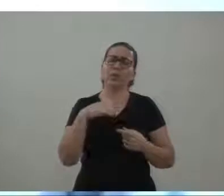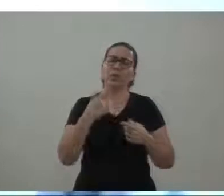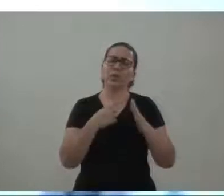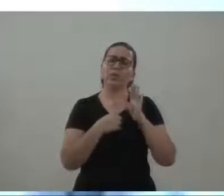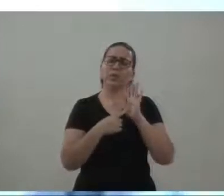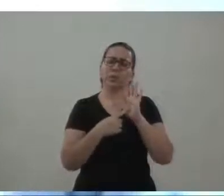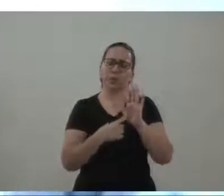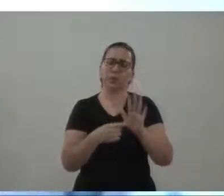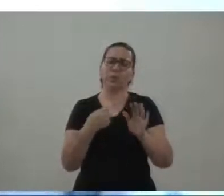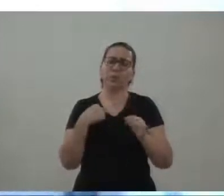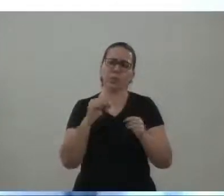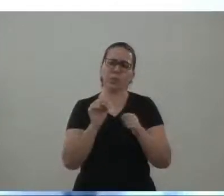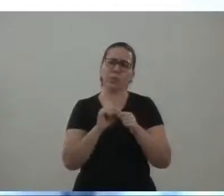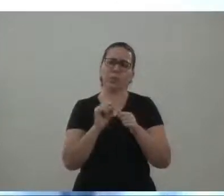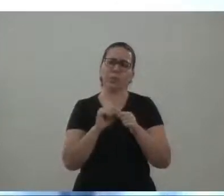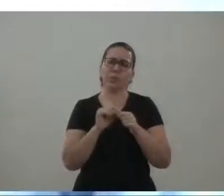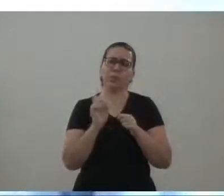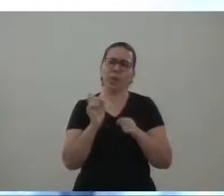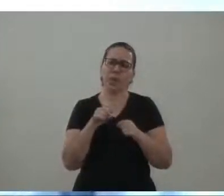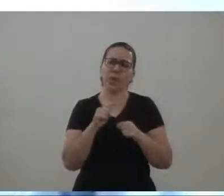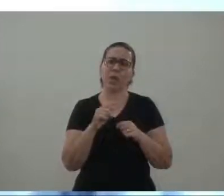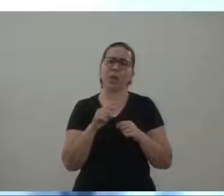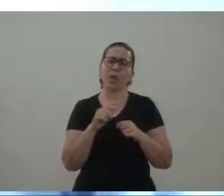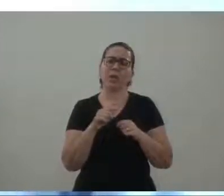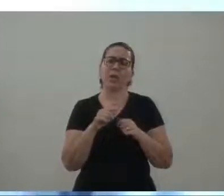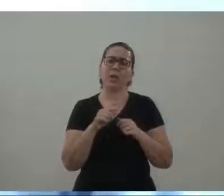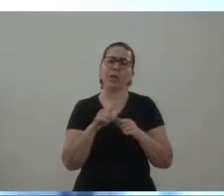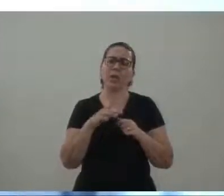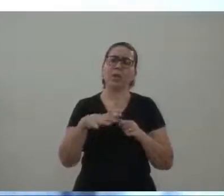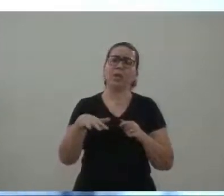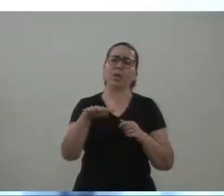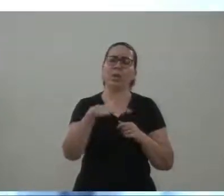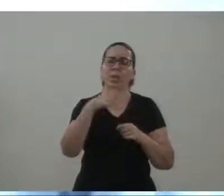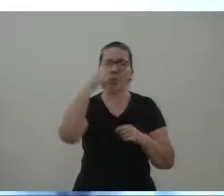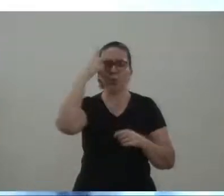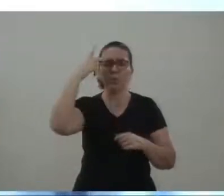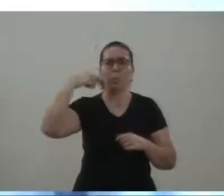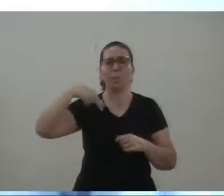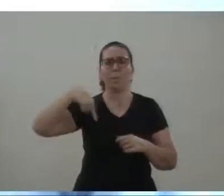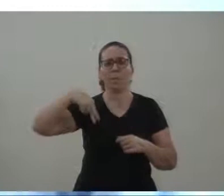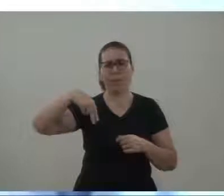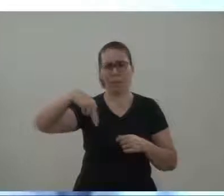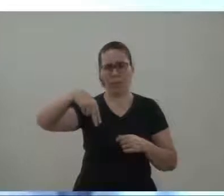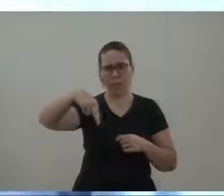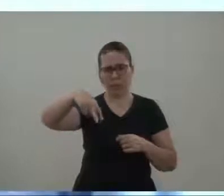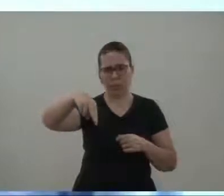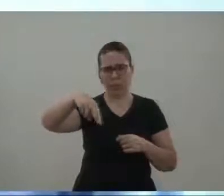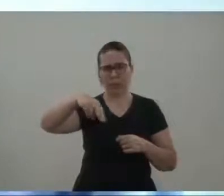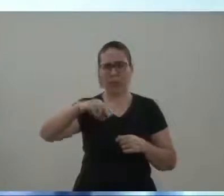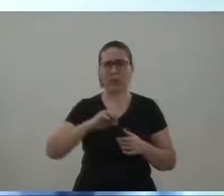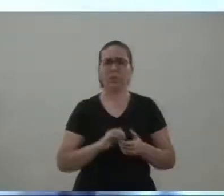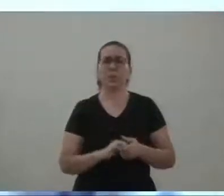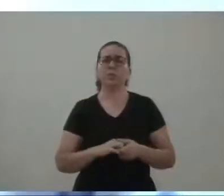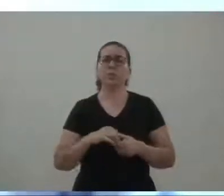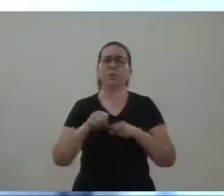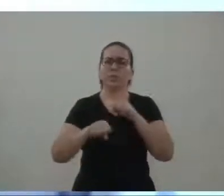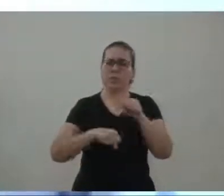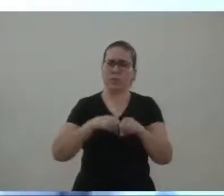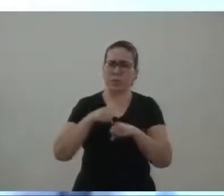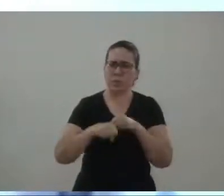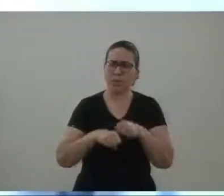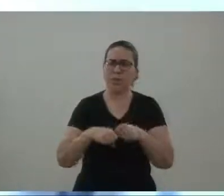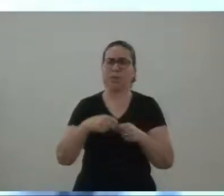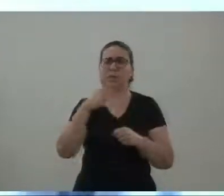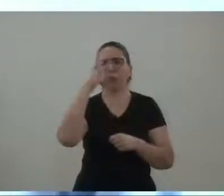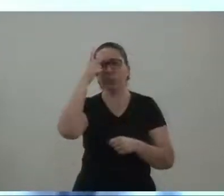indicações que eu fiz, que é em relação aos pedestres, né? Não só pedestres, ciclistas,